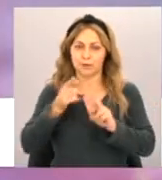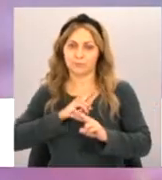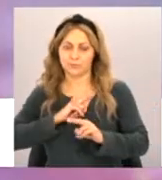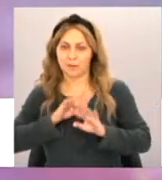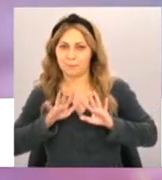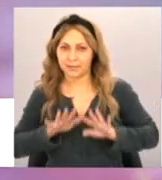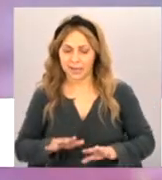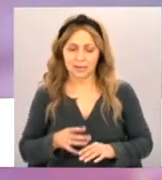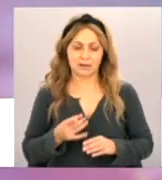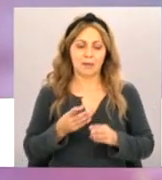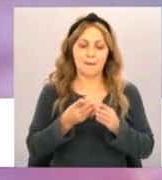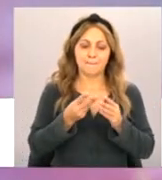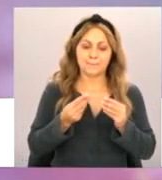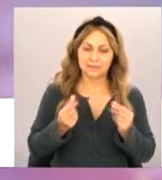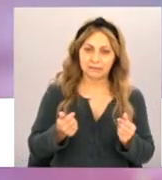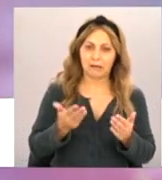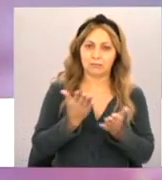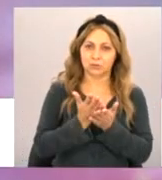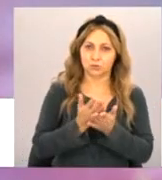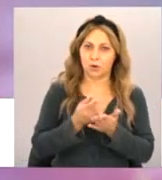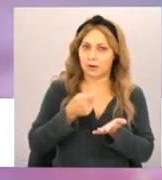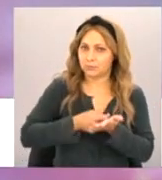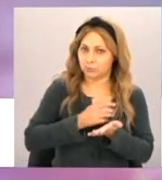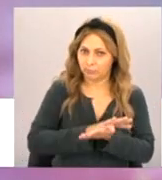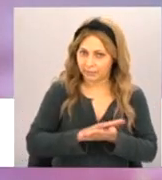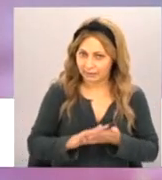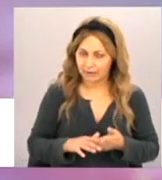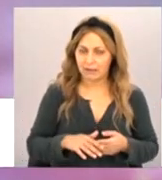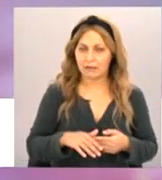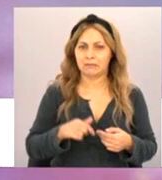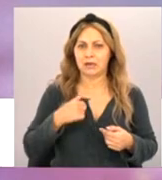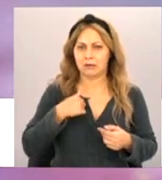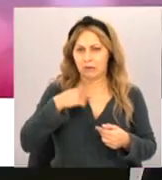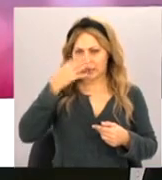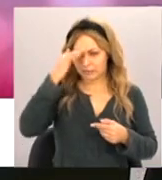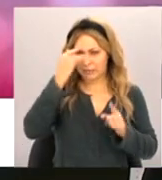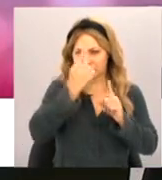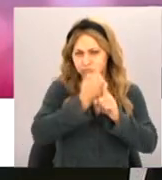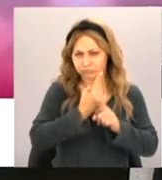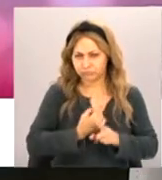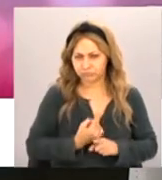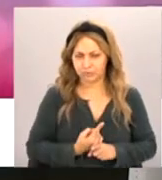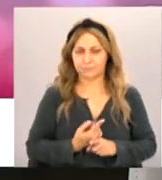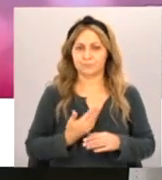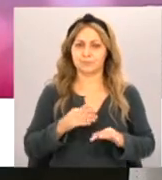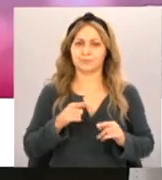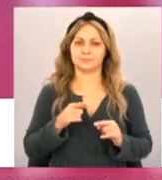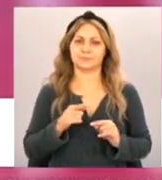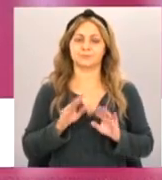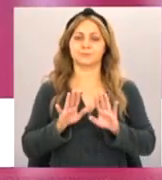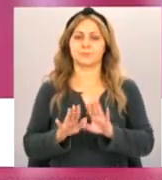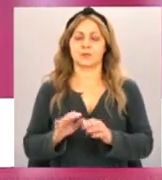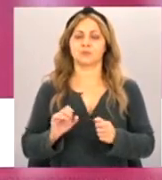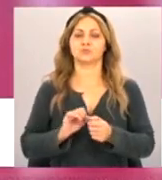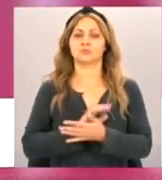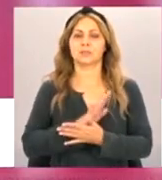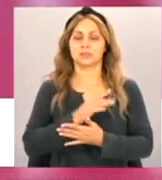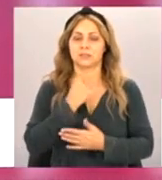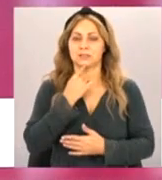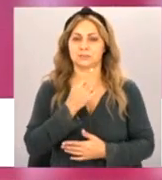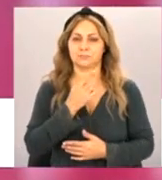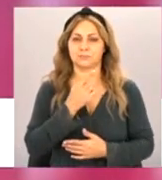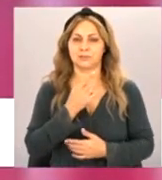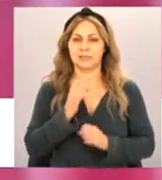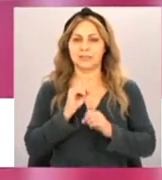gratuitos por um avanço importante que precisavam de um novo fogo e a partir daí já quer travar esse sempre ficou Claro e os eleitores é